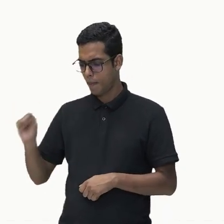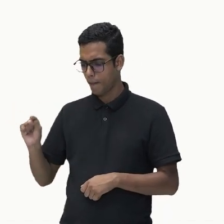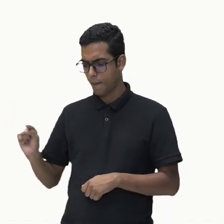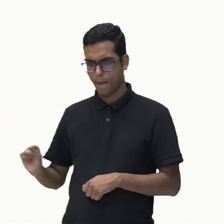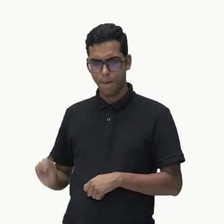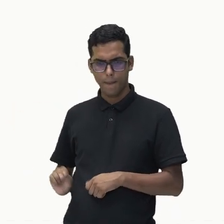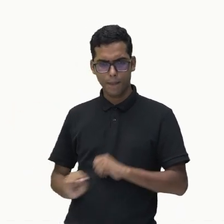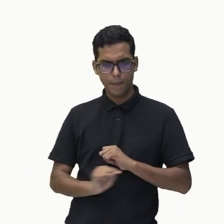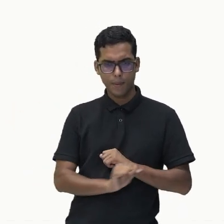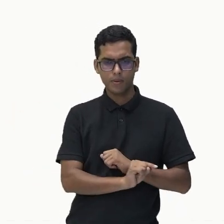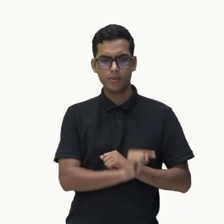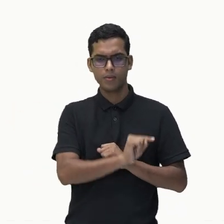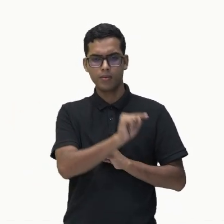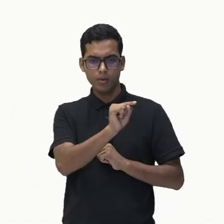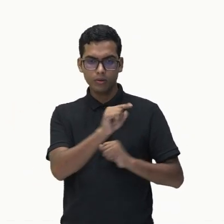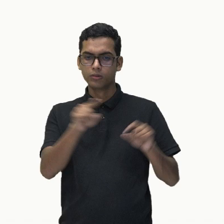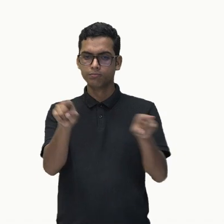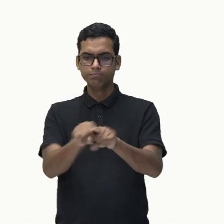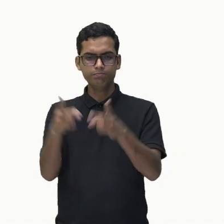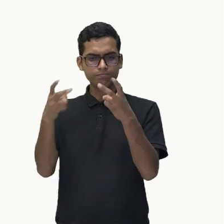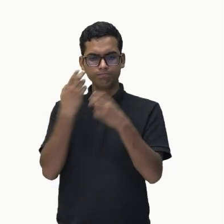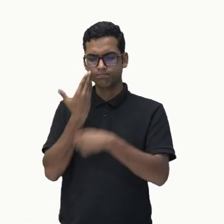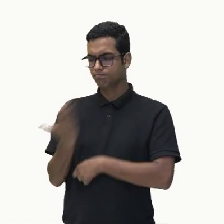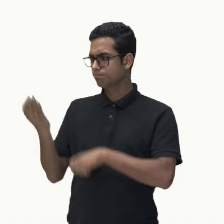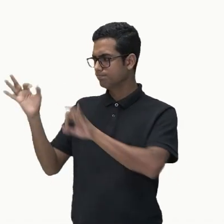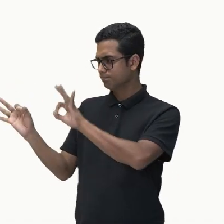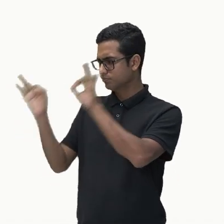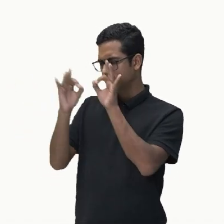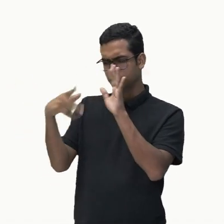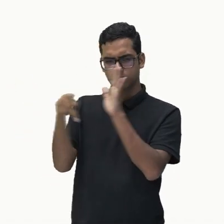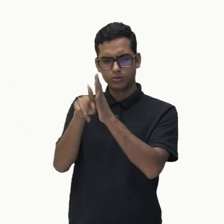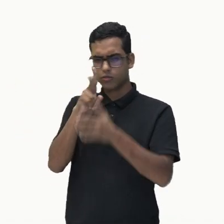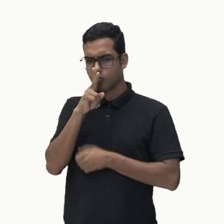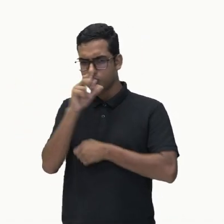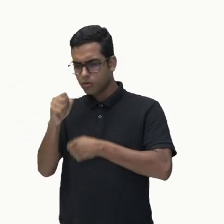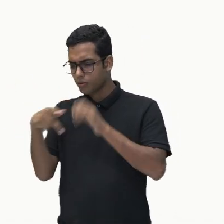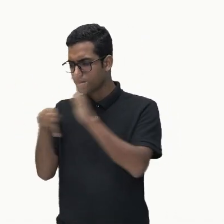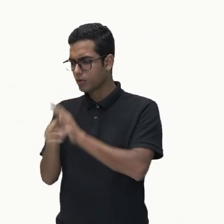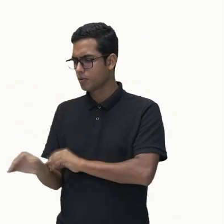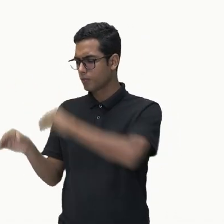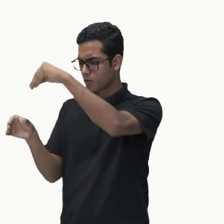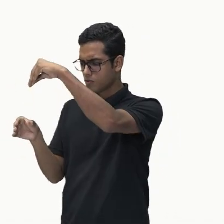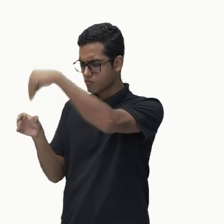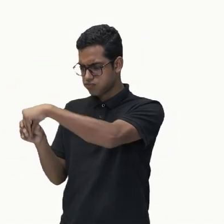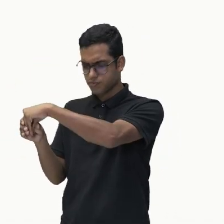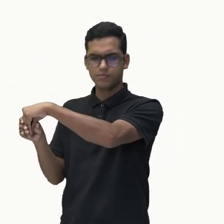Isso faz com que, ou seja, essa força